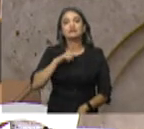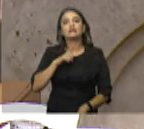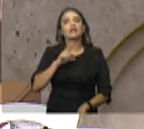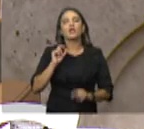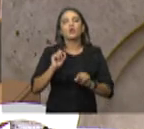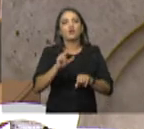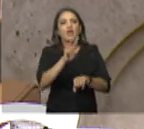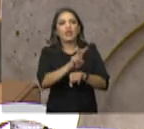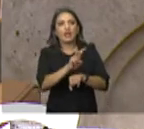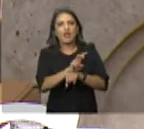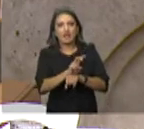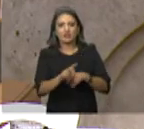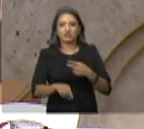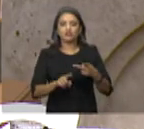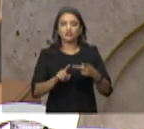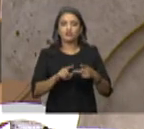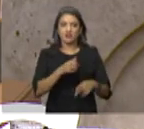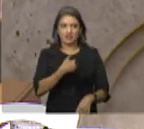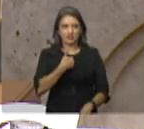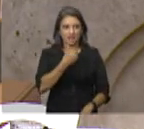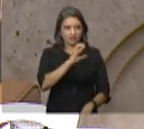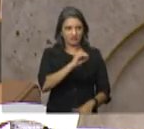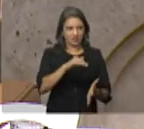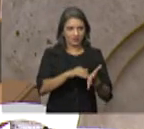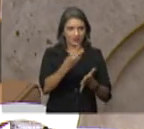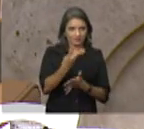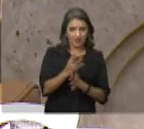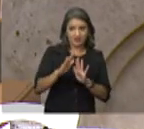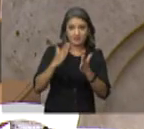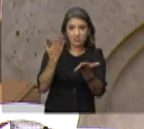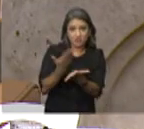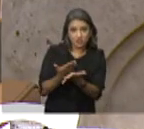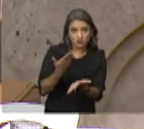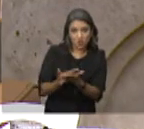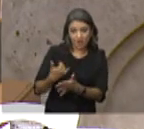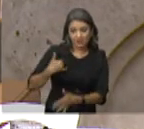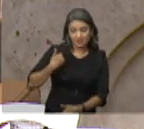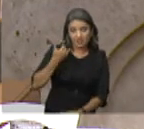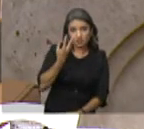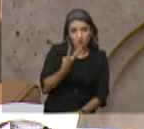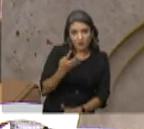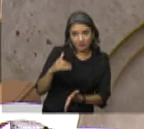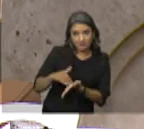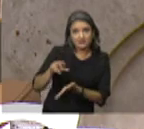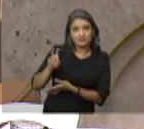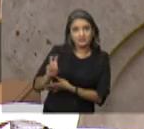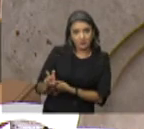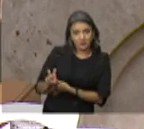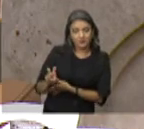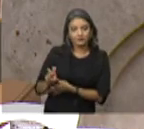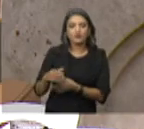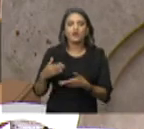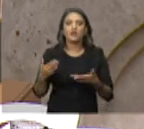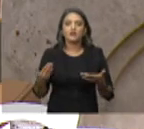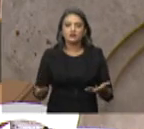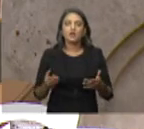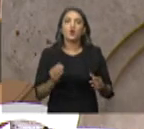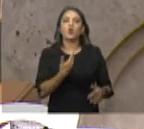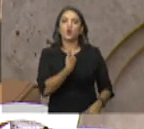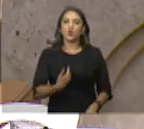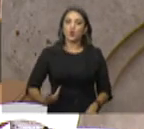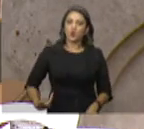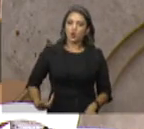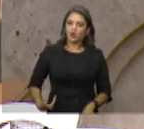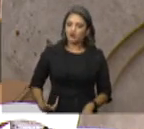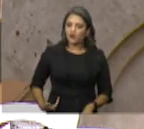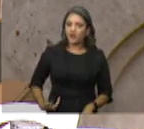creche de zero a três anos e a pré-escola de quatro a cinco anos sua oferta pelo poder público